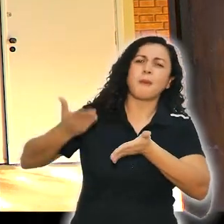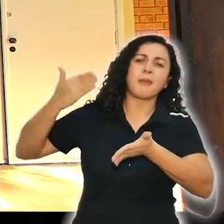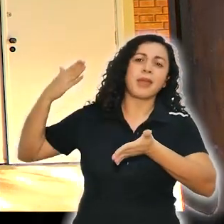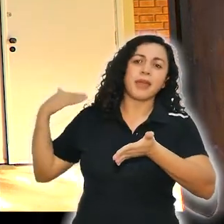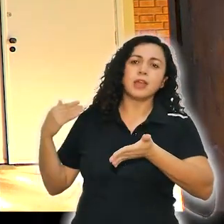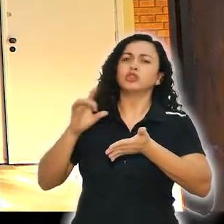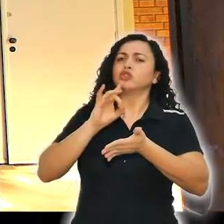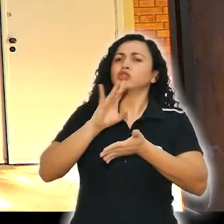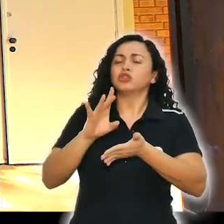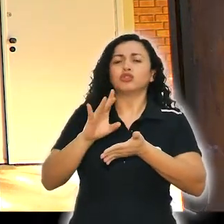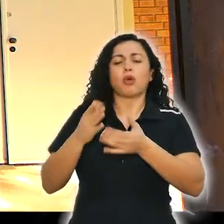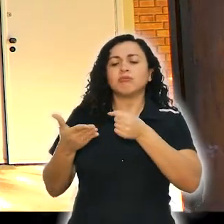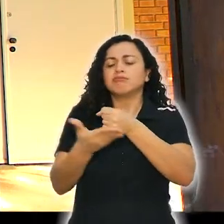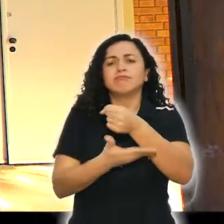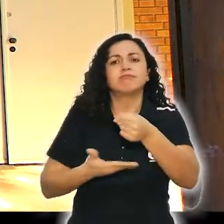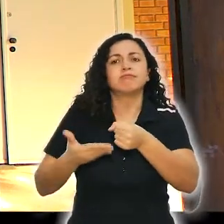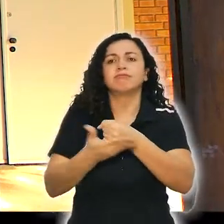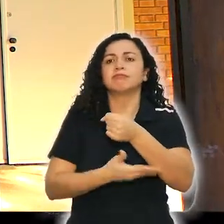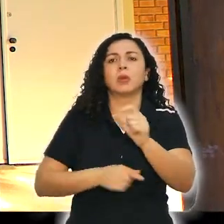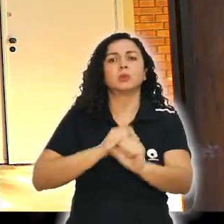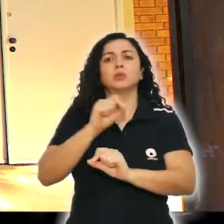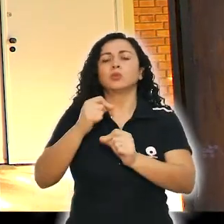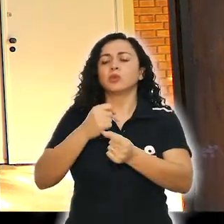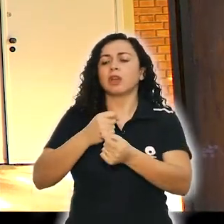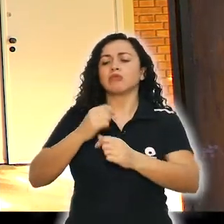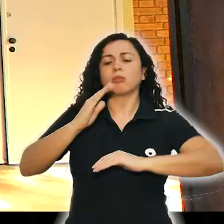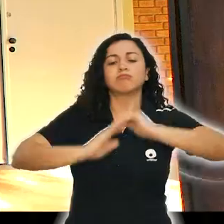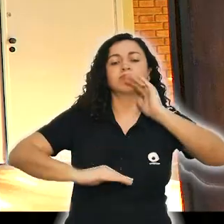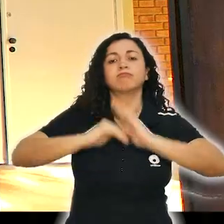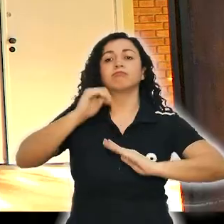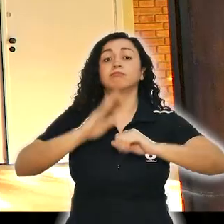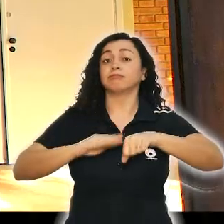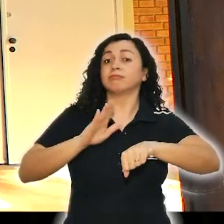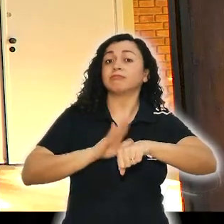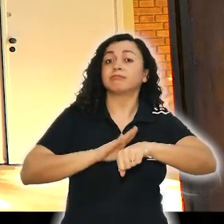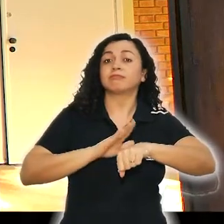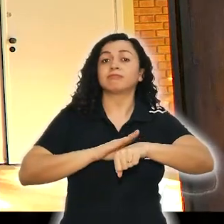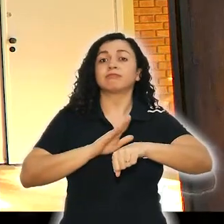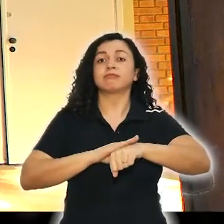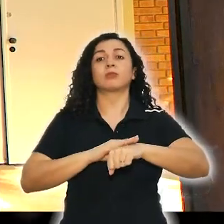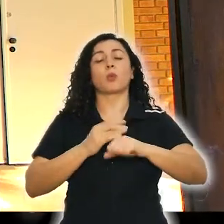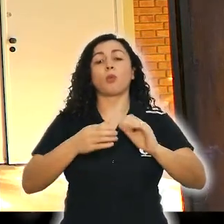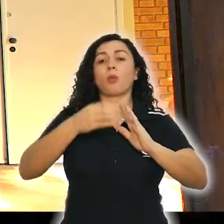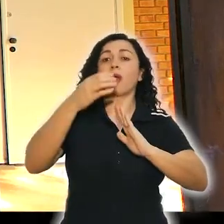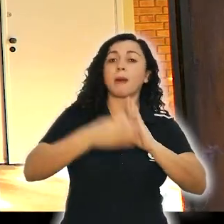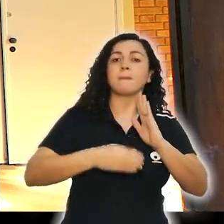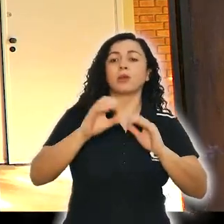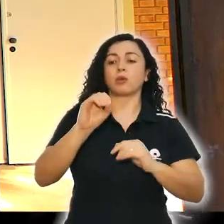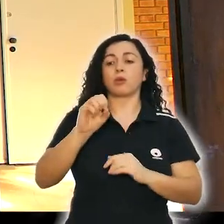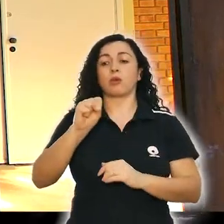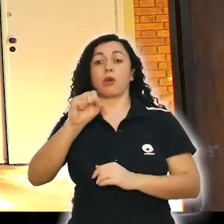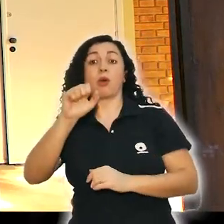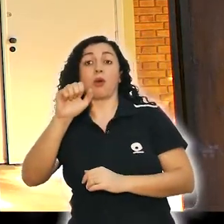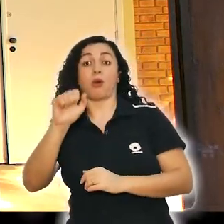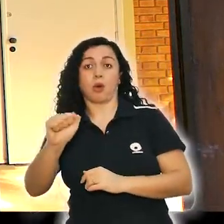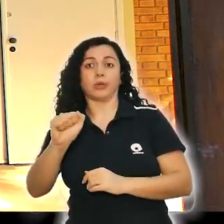ele era basicamente uma iniciativa do capítulo OSA, da